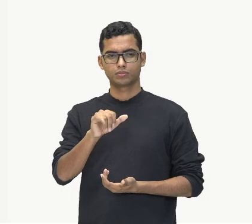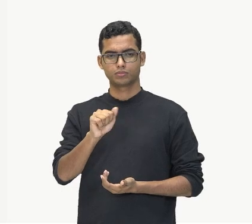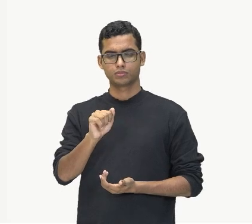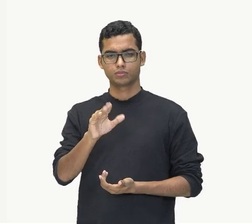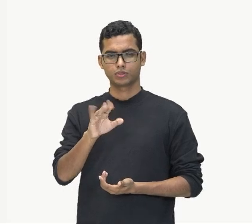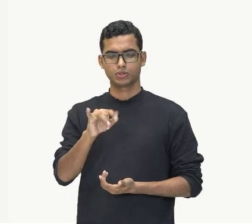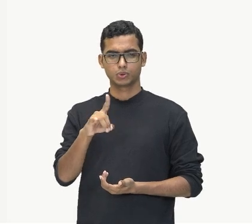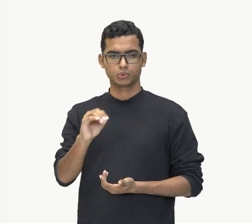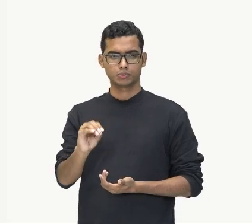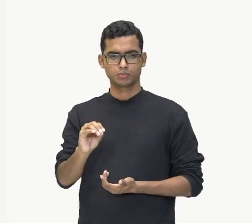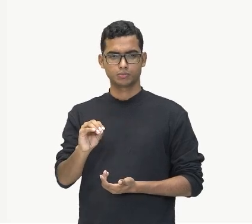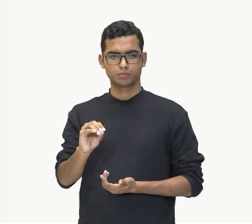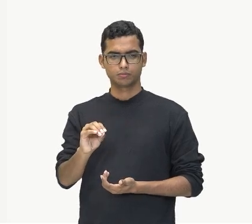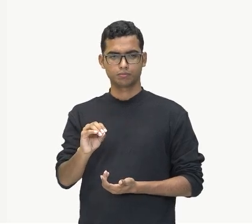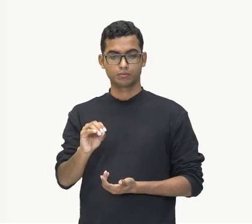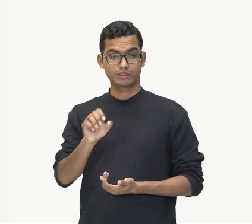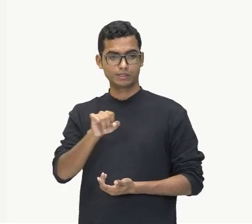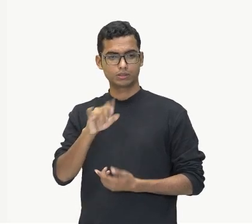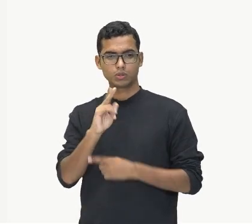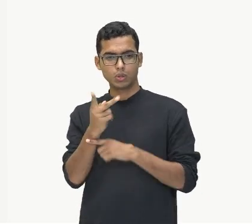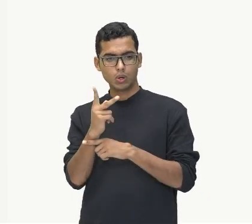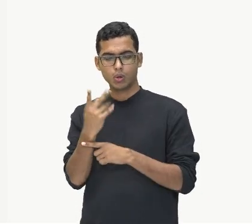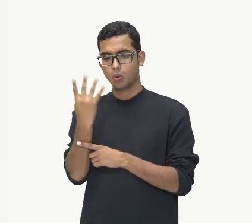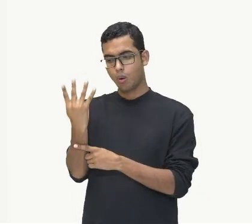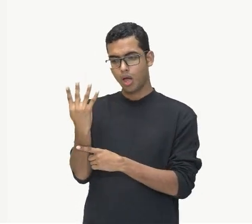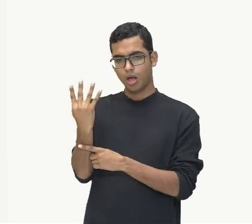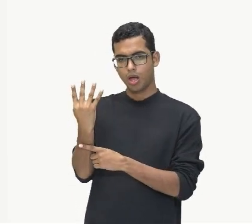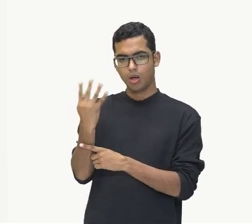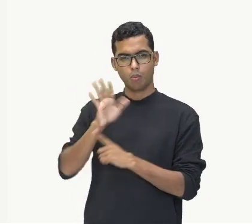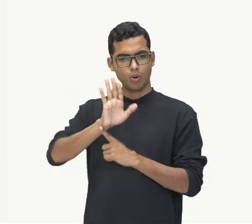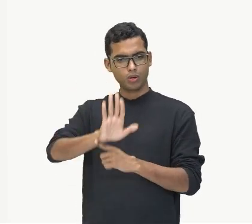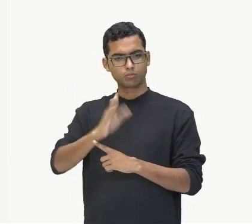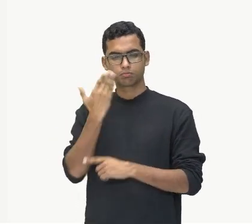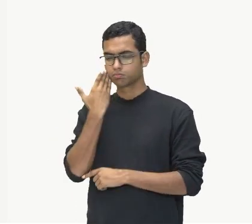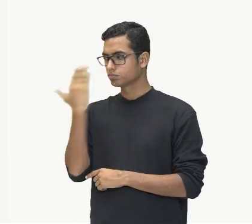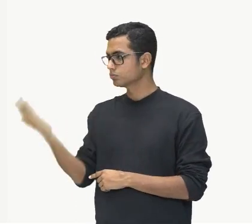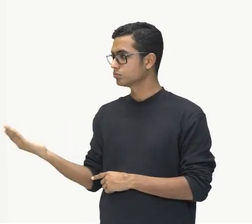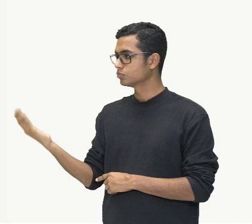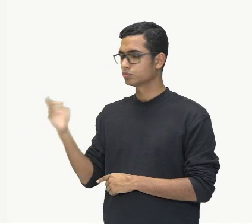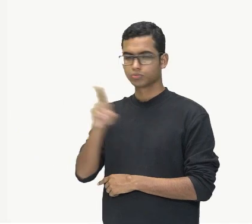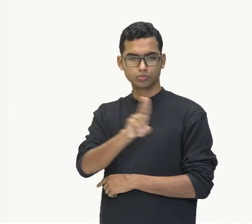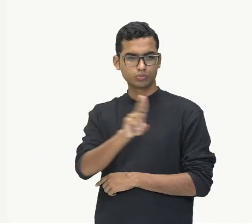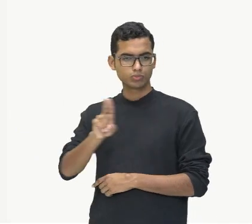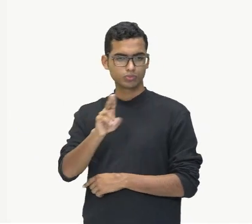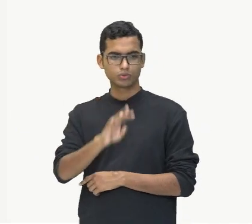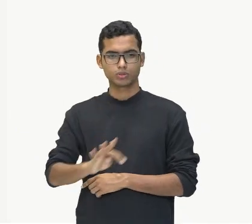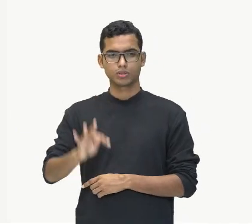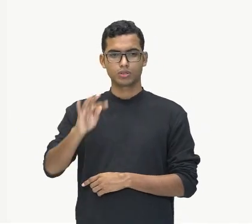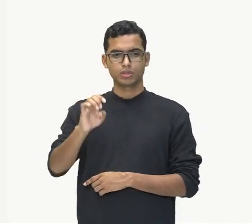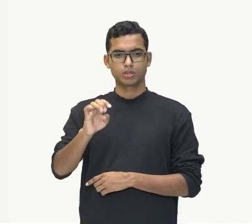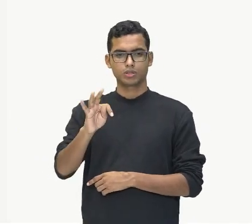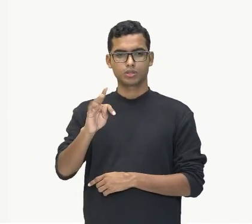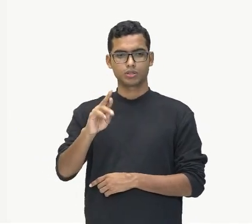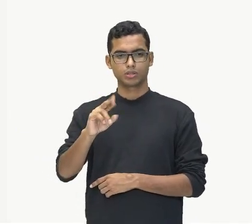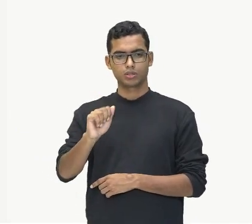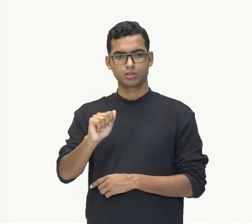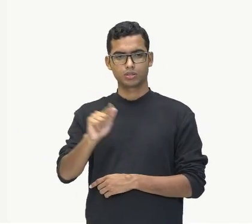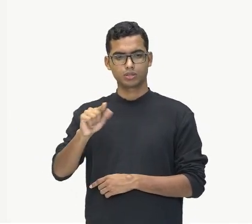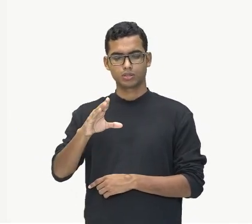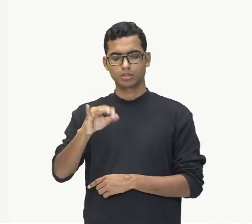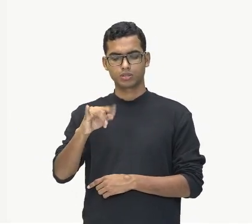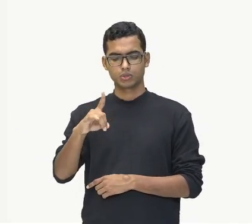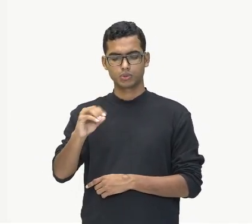ele apresentar 4 hidrogênios, qual vai ser a classificação desse